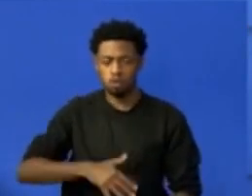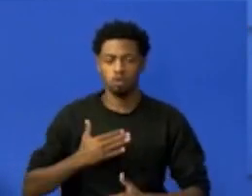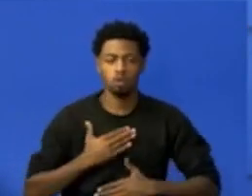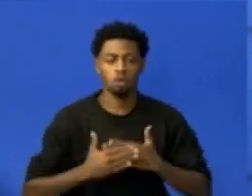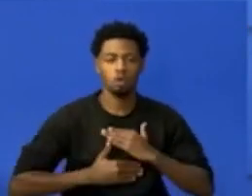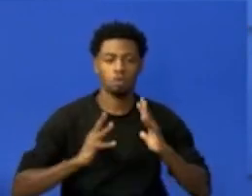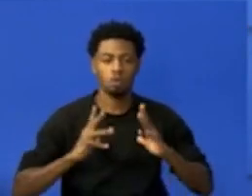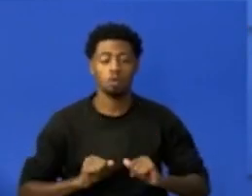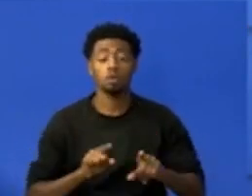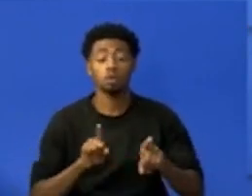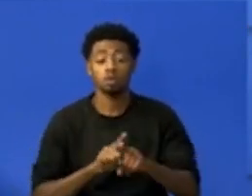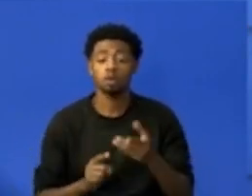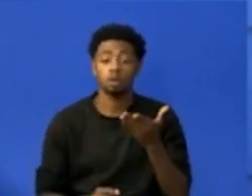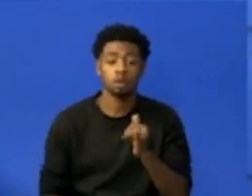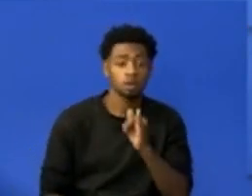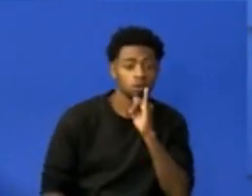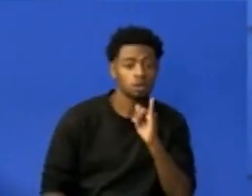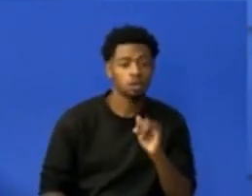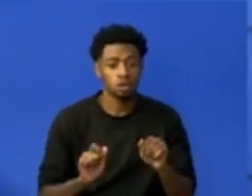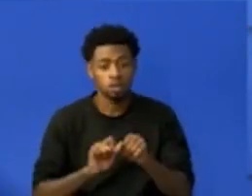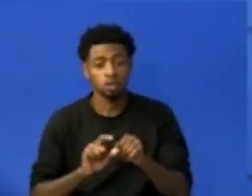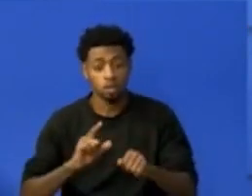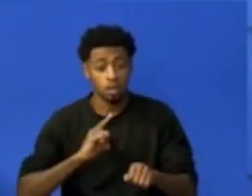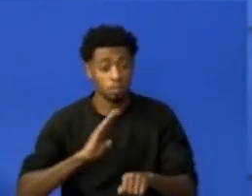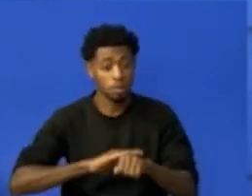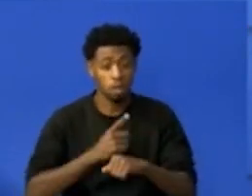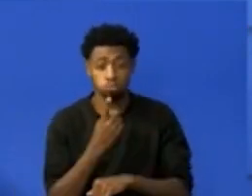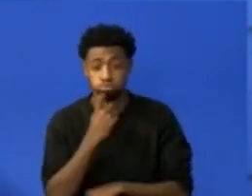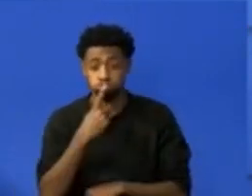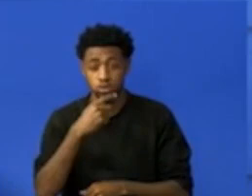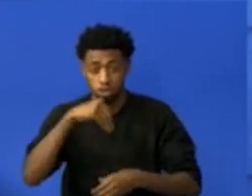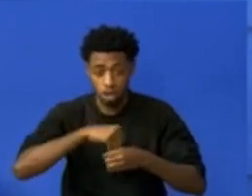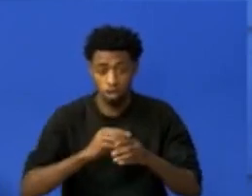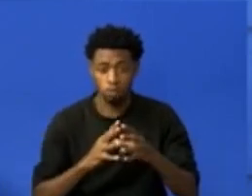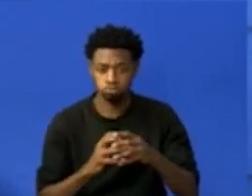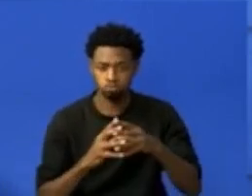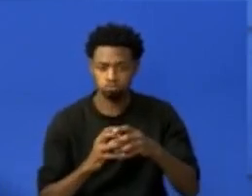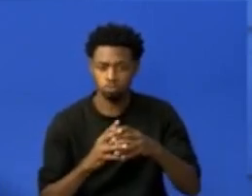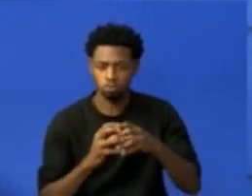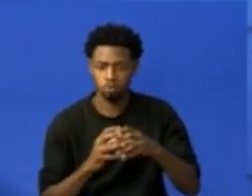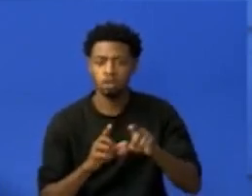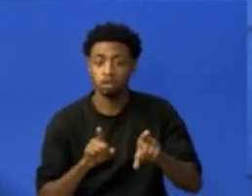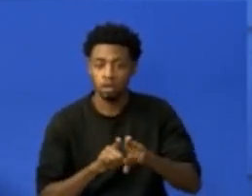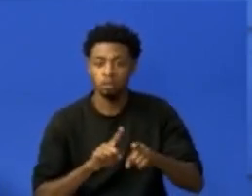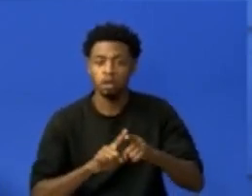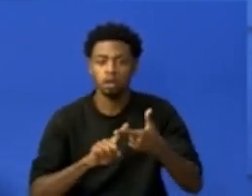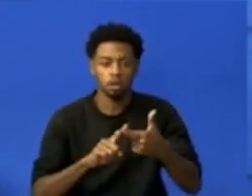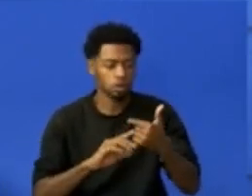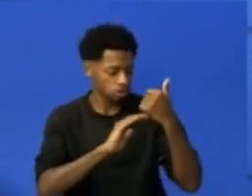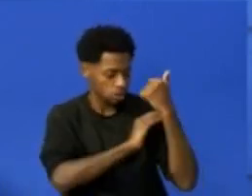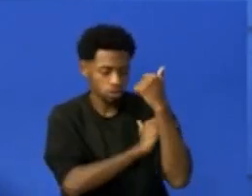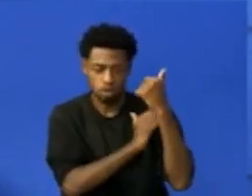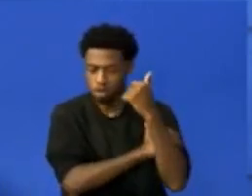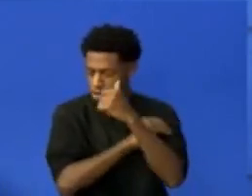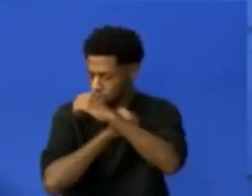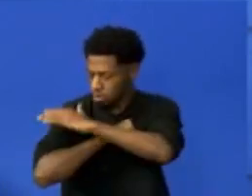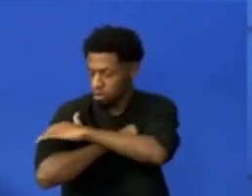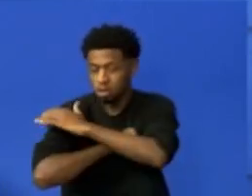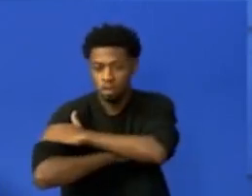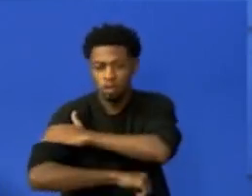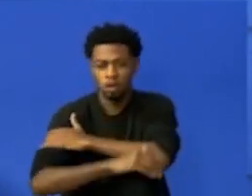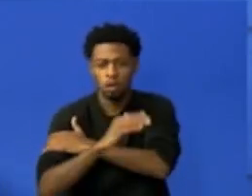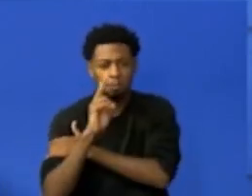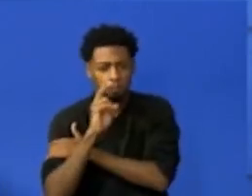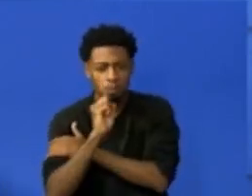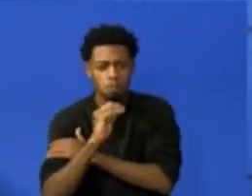corpo. Nesse sentido, a partir do momento que se tem mais sangue trabalhando nesse organismo, os músculos também trabalham melhor e recebem mais